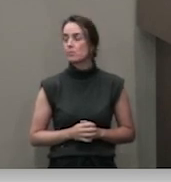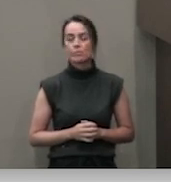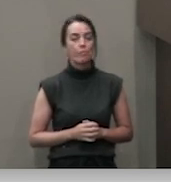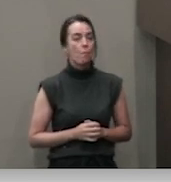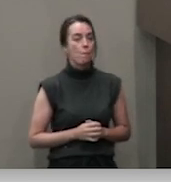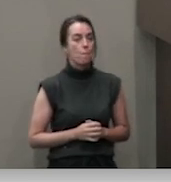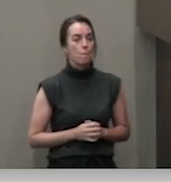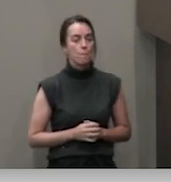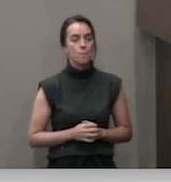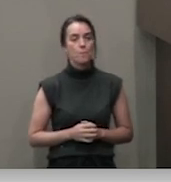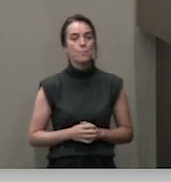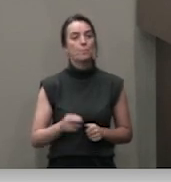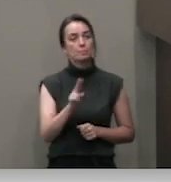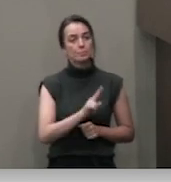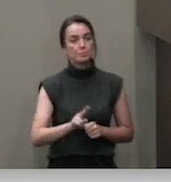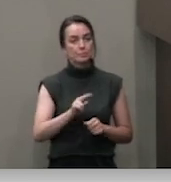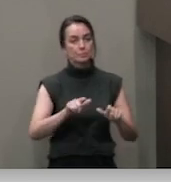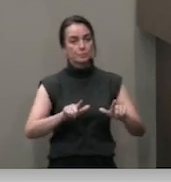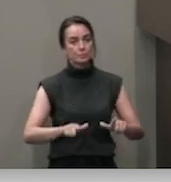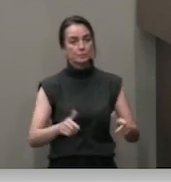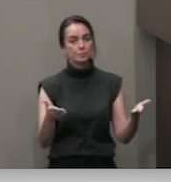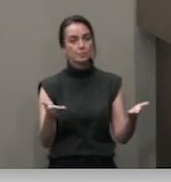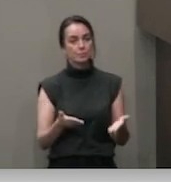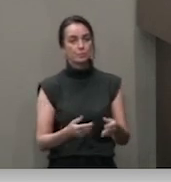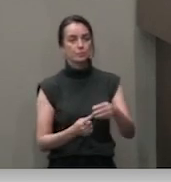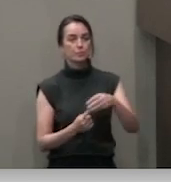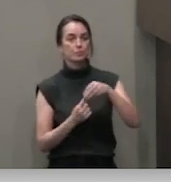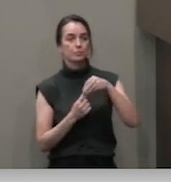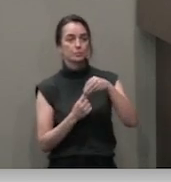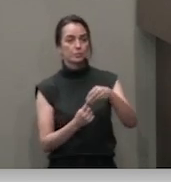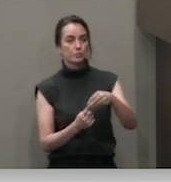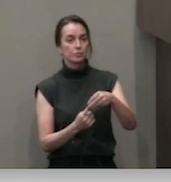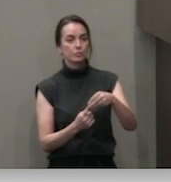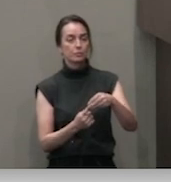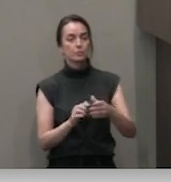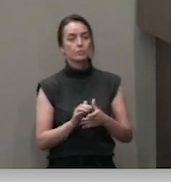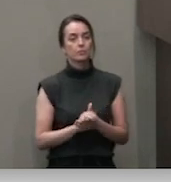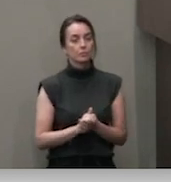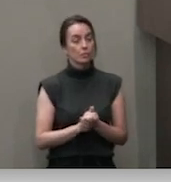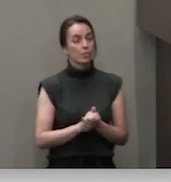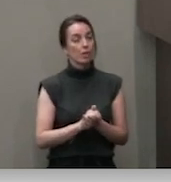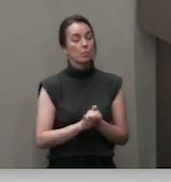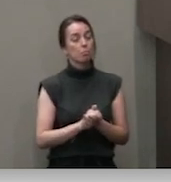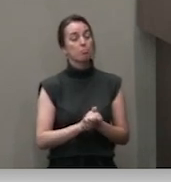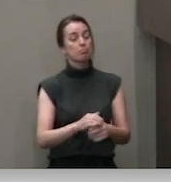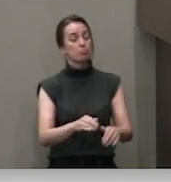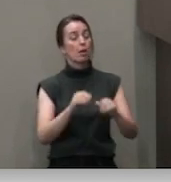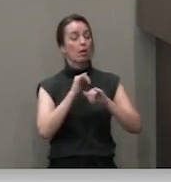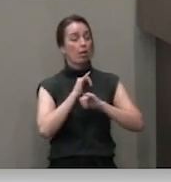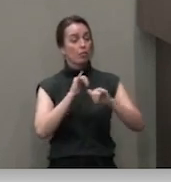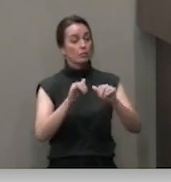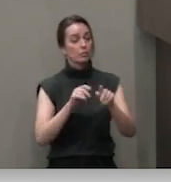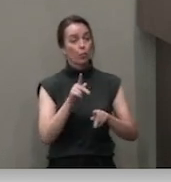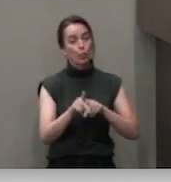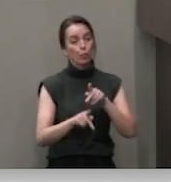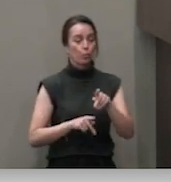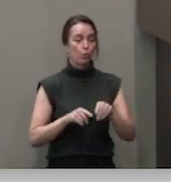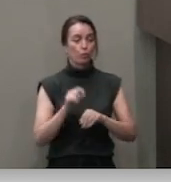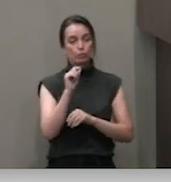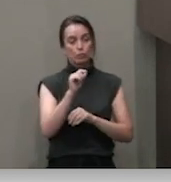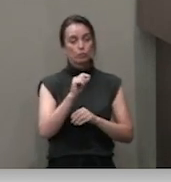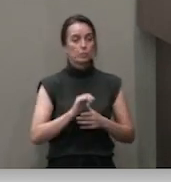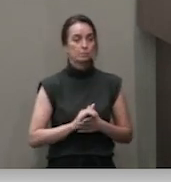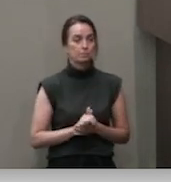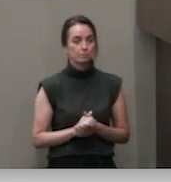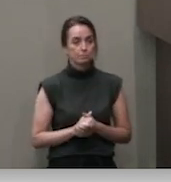Presidente utiliz esse espaço agora principalmente para trazer um alerta à população de